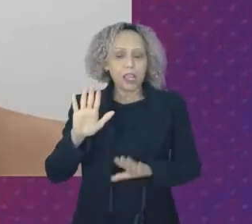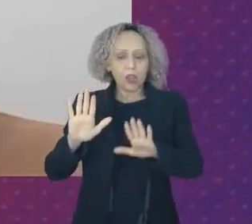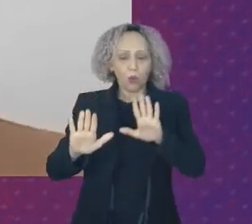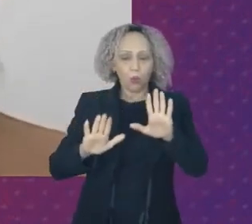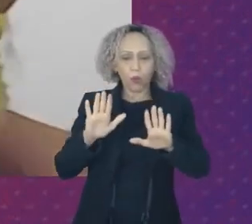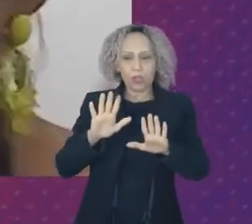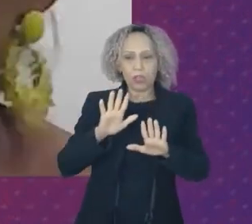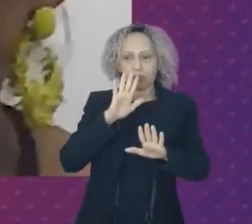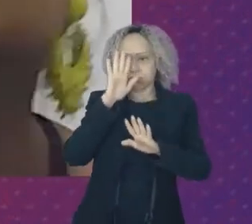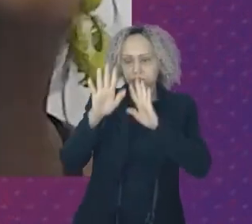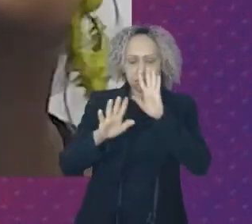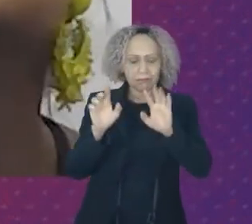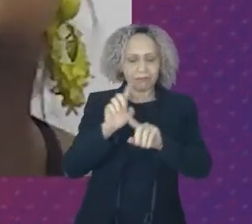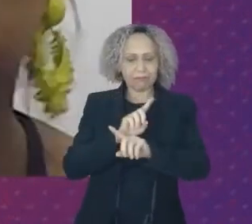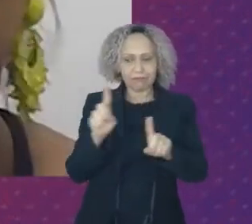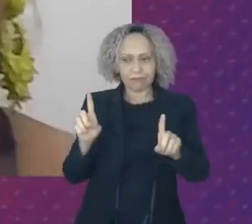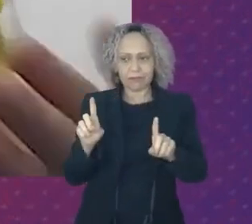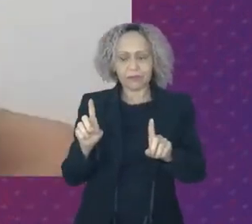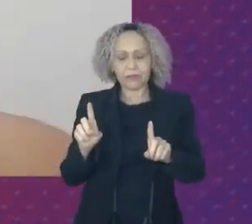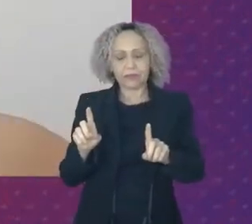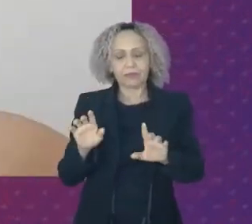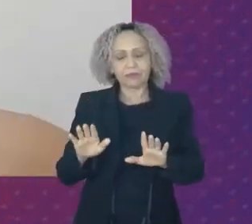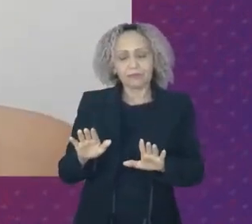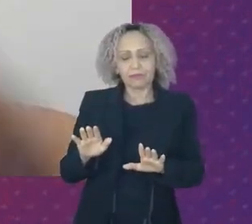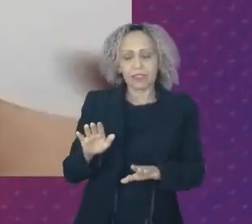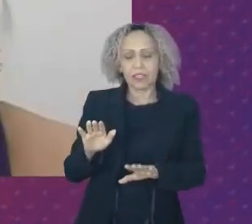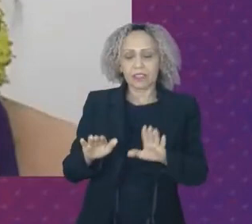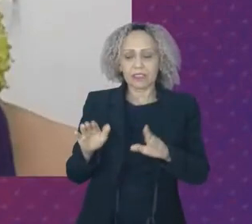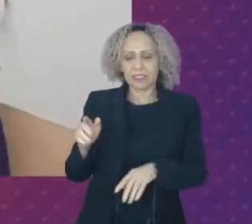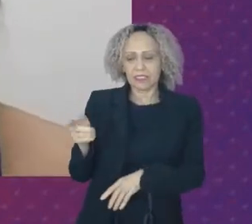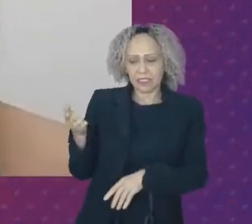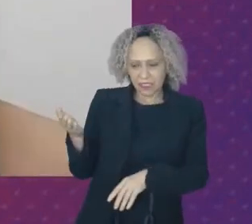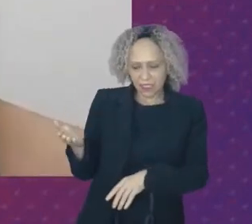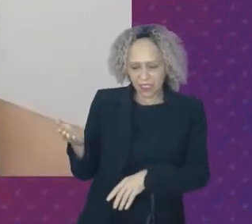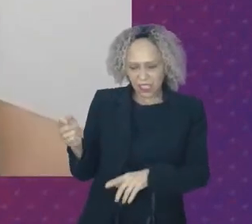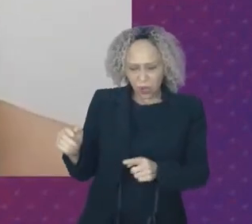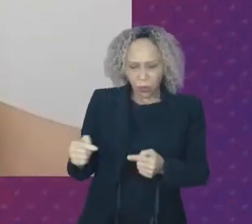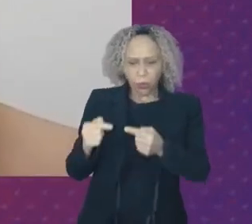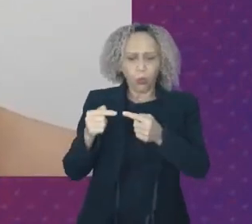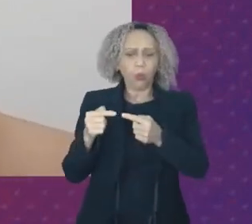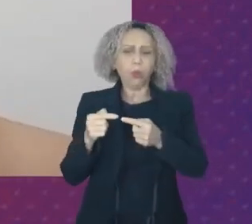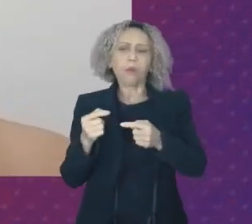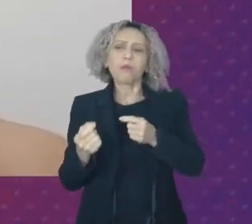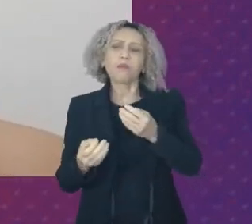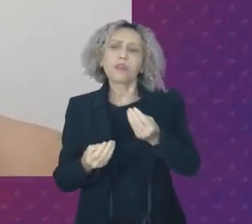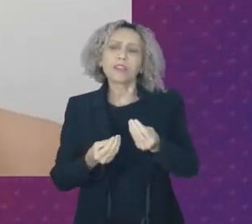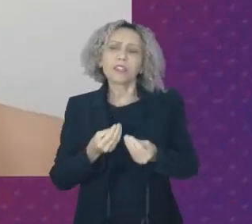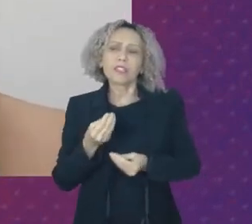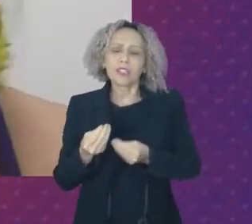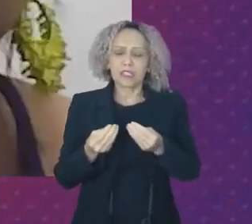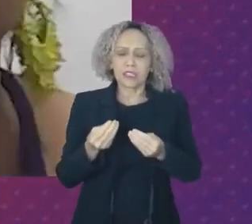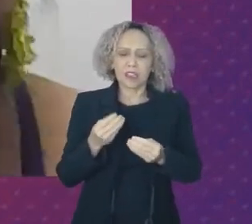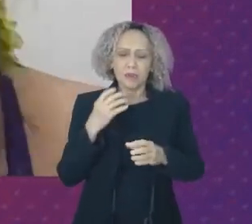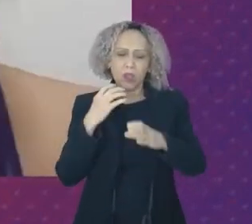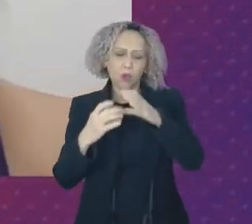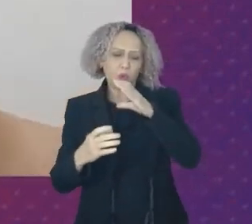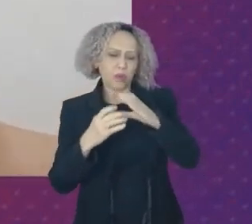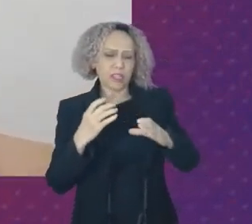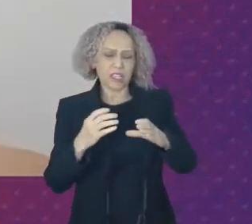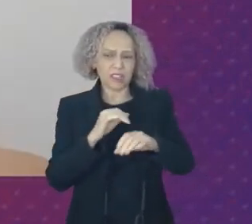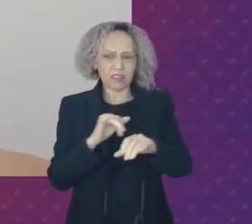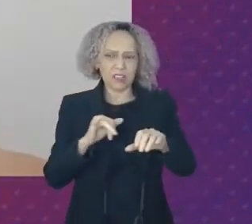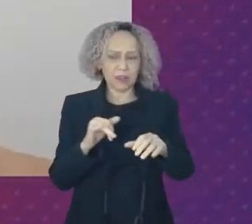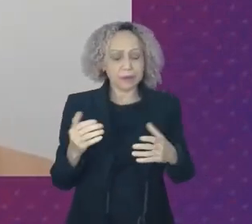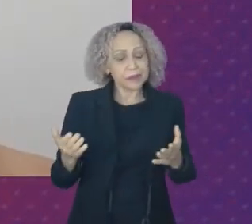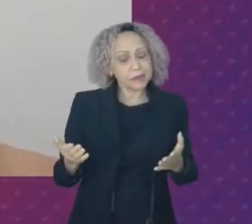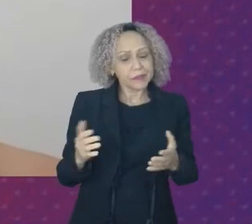avaliação do será que isso daqui é ou não pertinente para a construção da minha comunicação de campanha. Então,